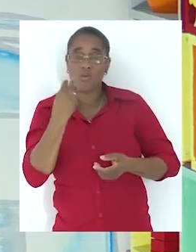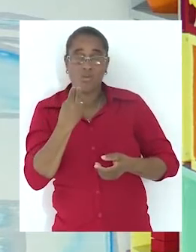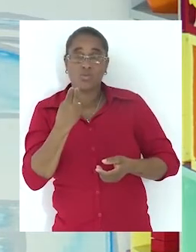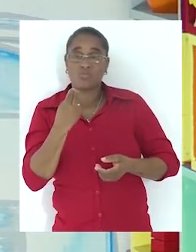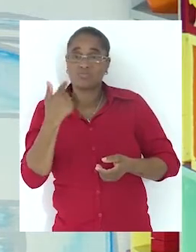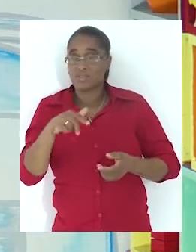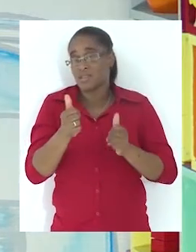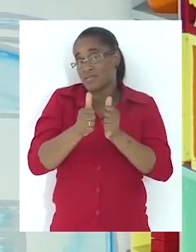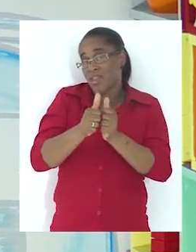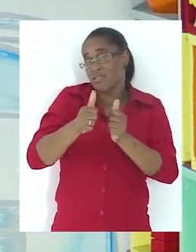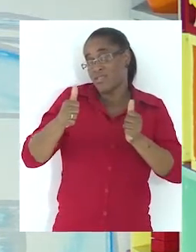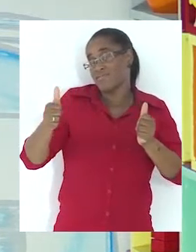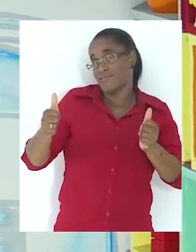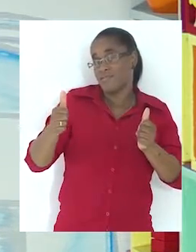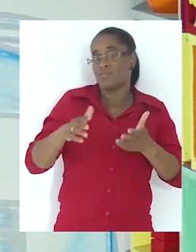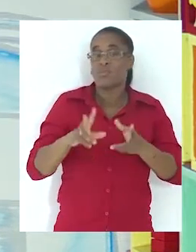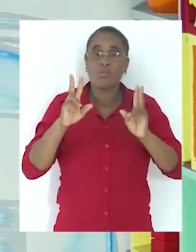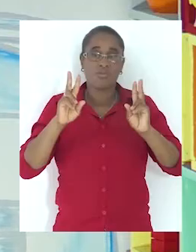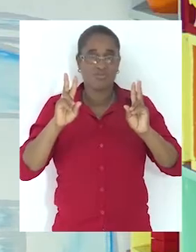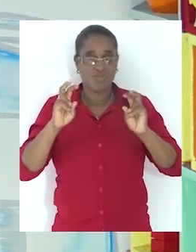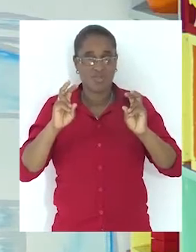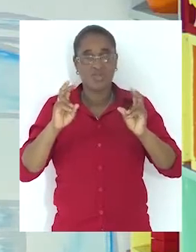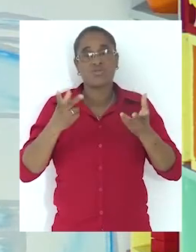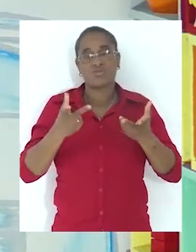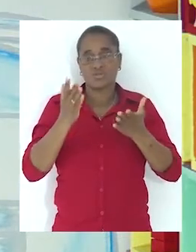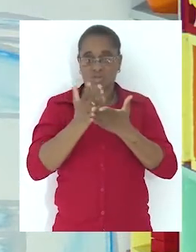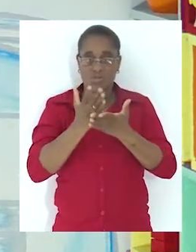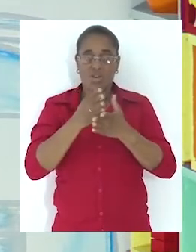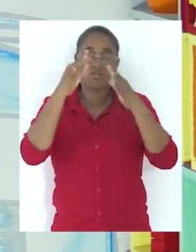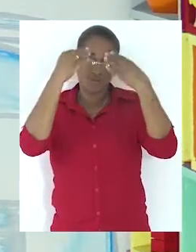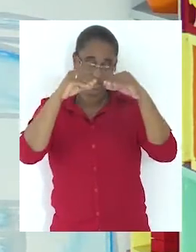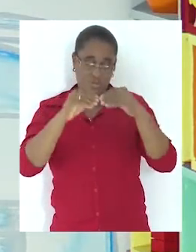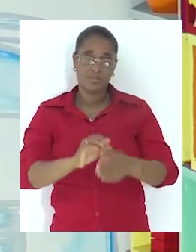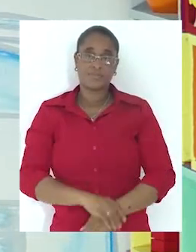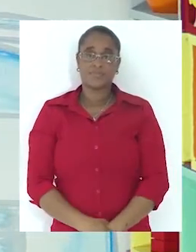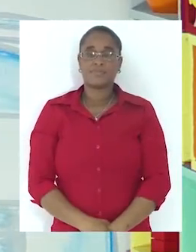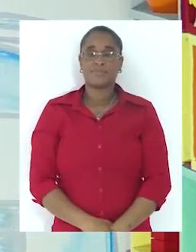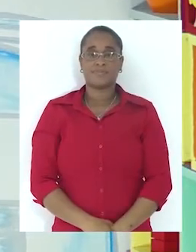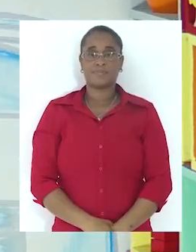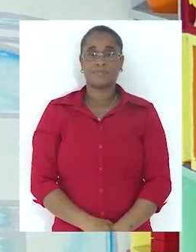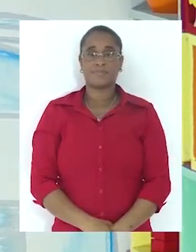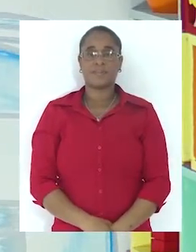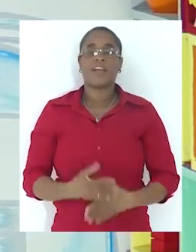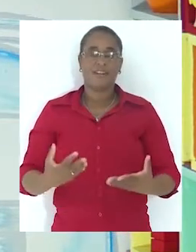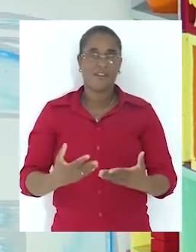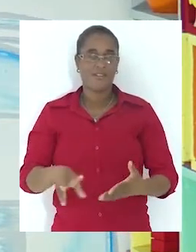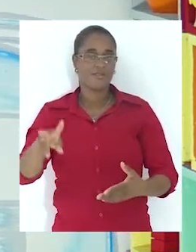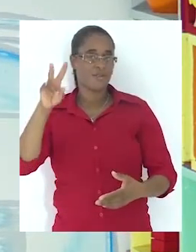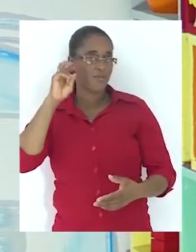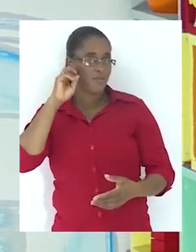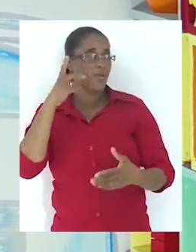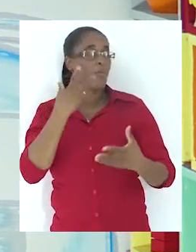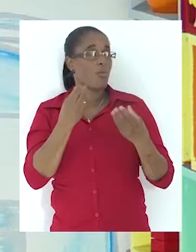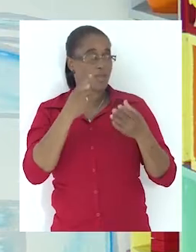estejam distanciados do contexto escolar educativo. Então, vamos ouvir,